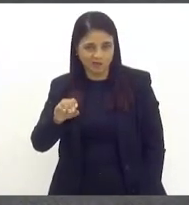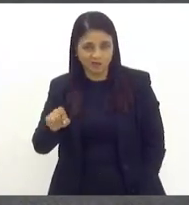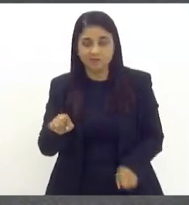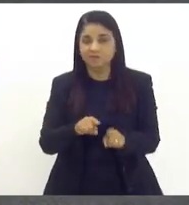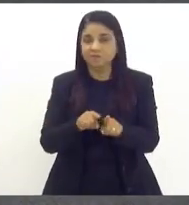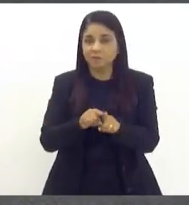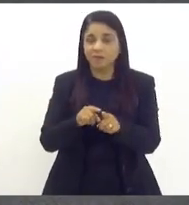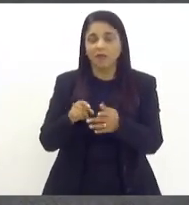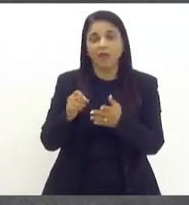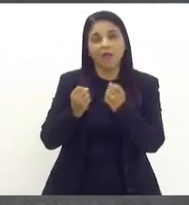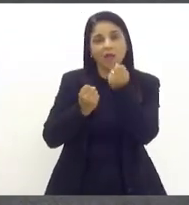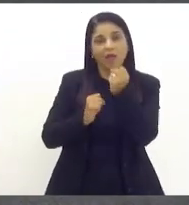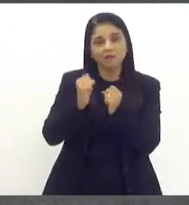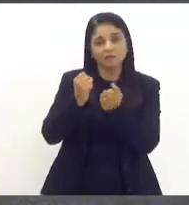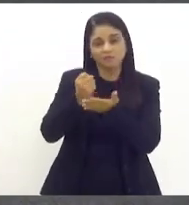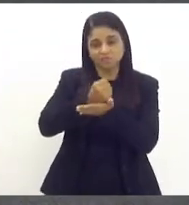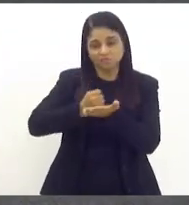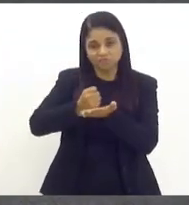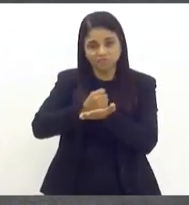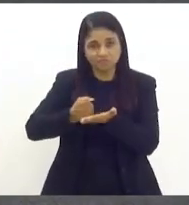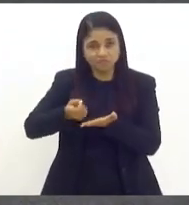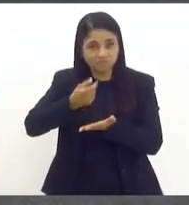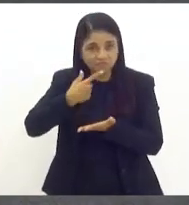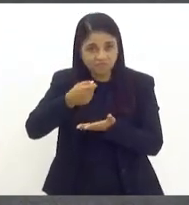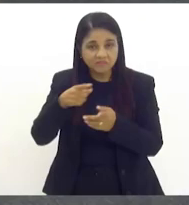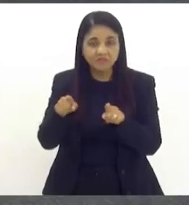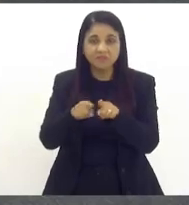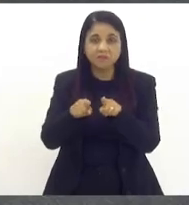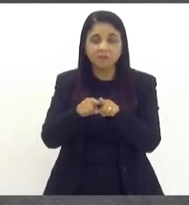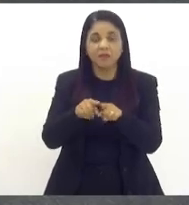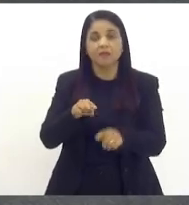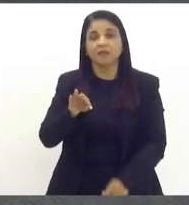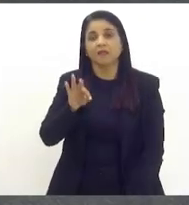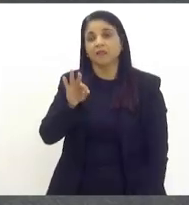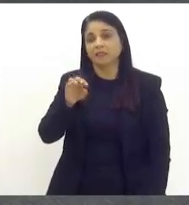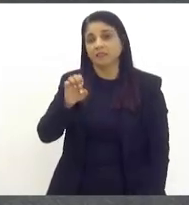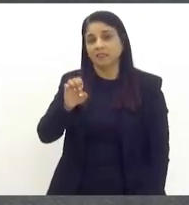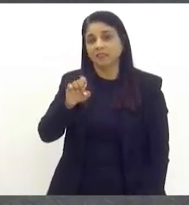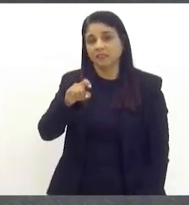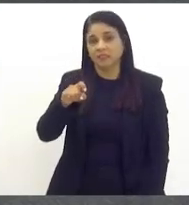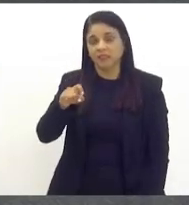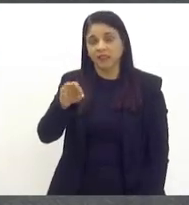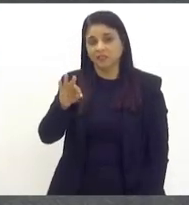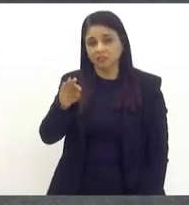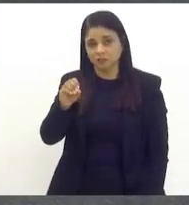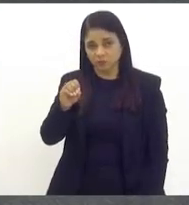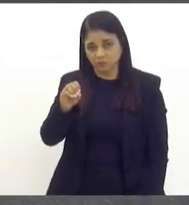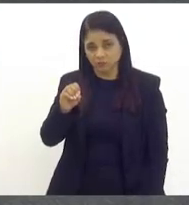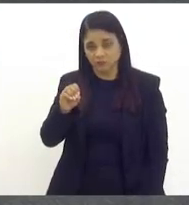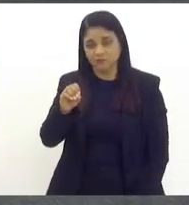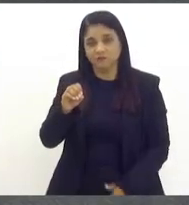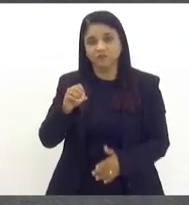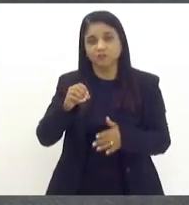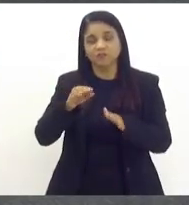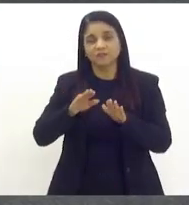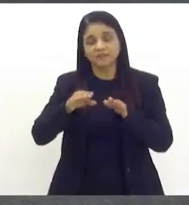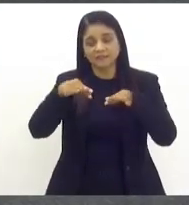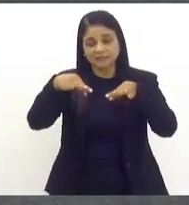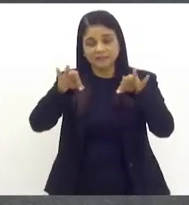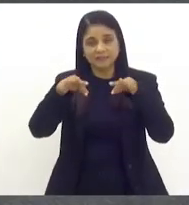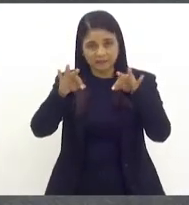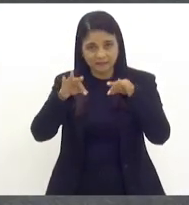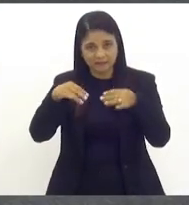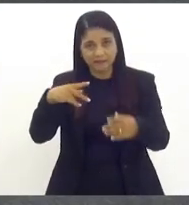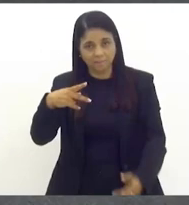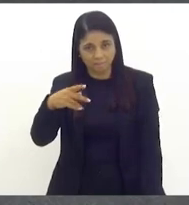e a Indústria Têxtil então você vê que é tem um papel muito importante na